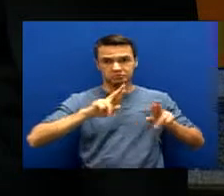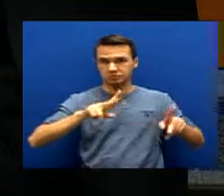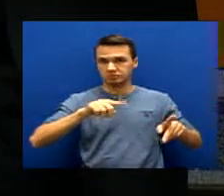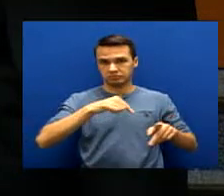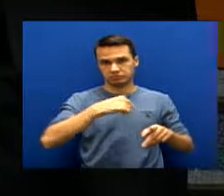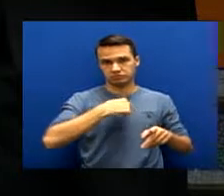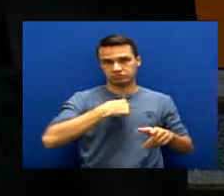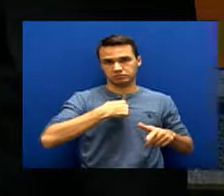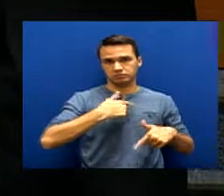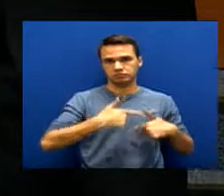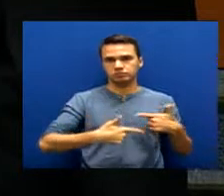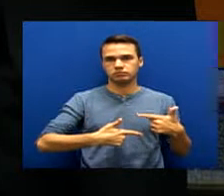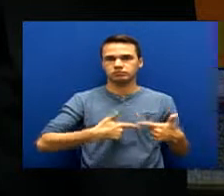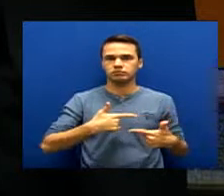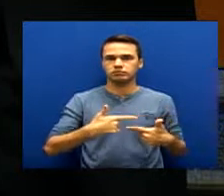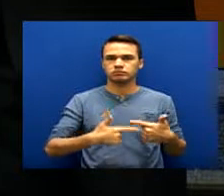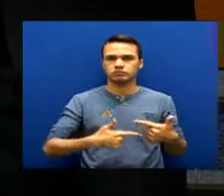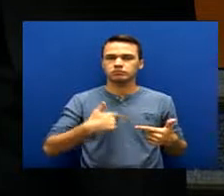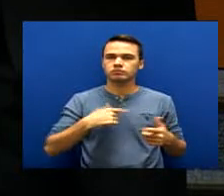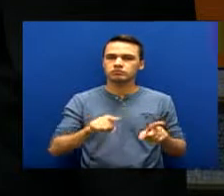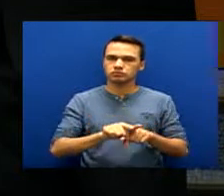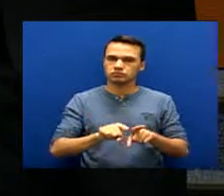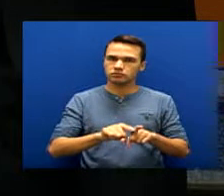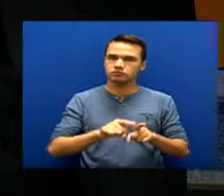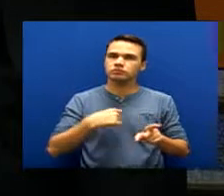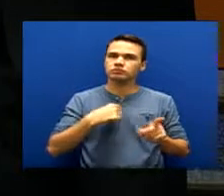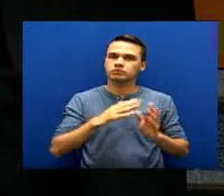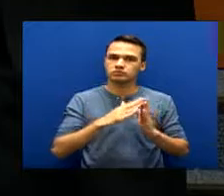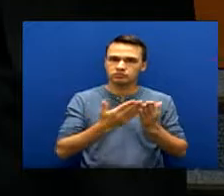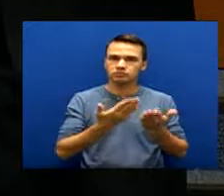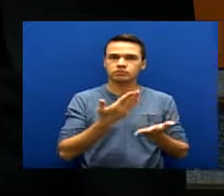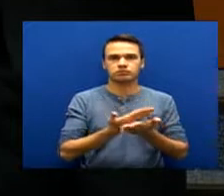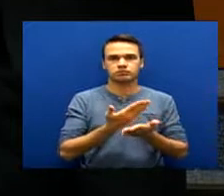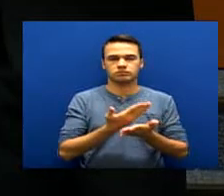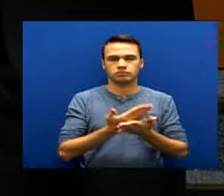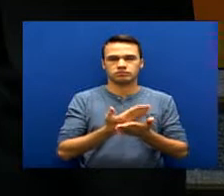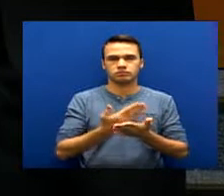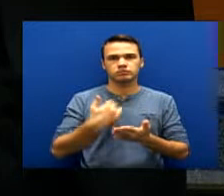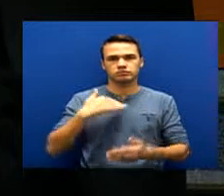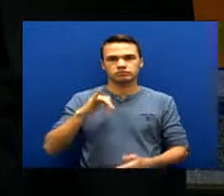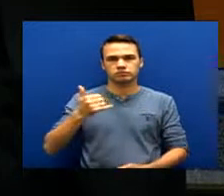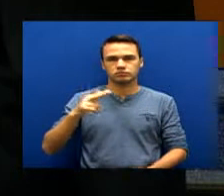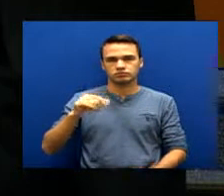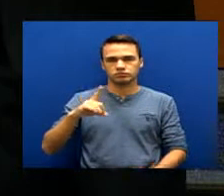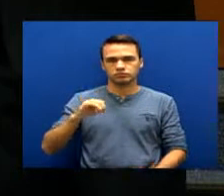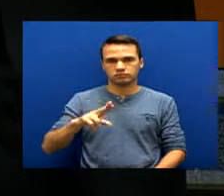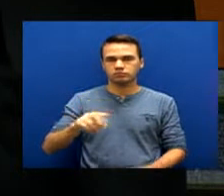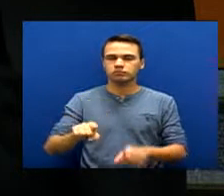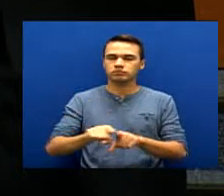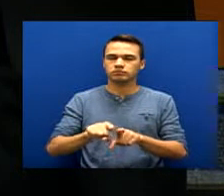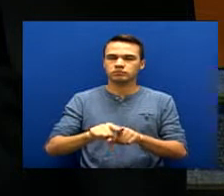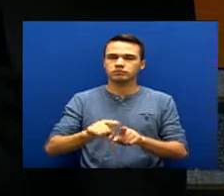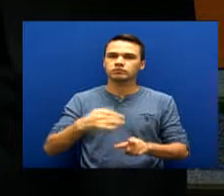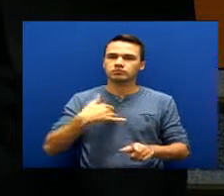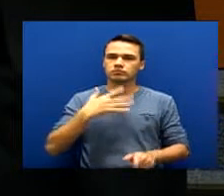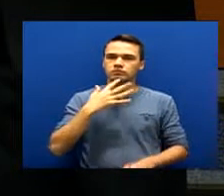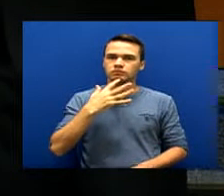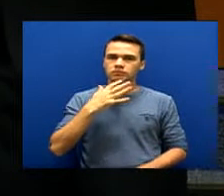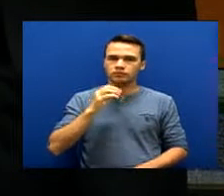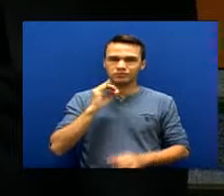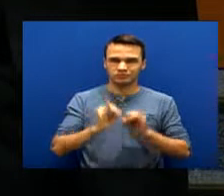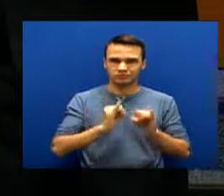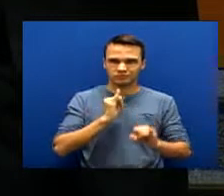Mas que bom, trabalho especial. Portanto, receba também com o mesmo teor, nesse dia especial para